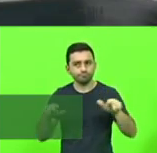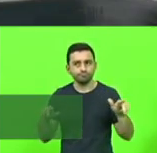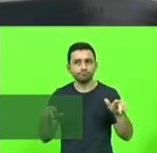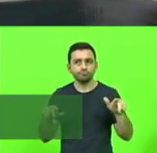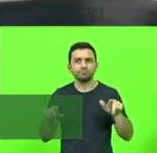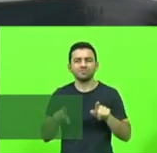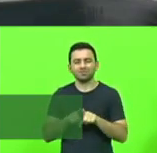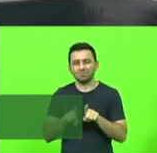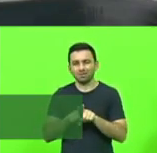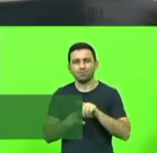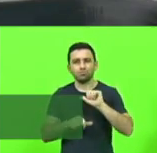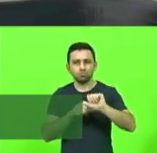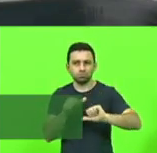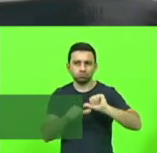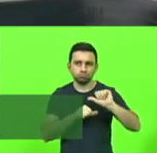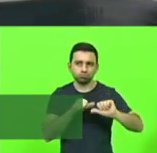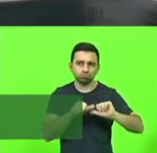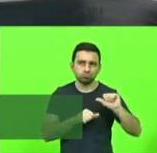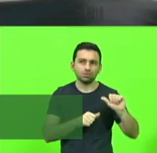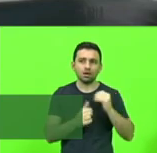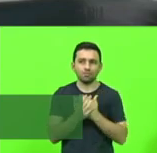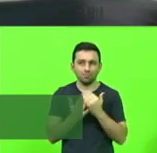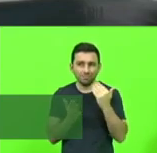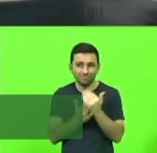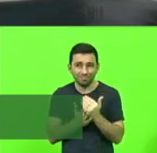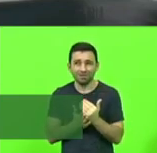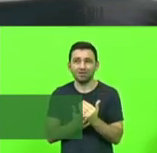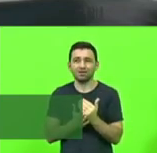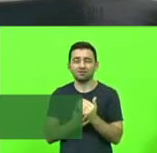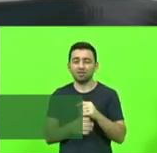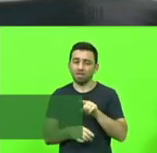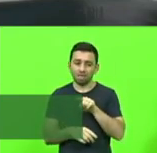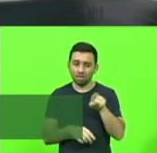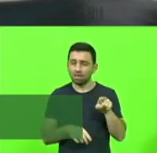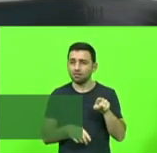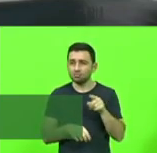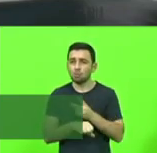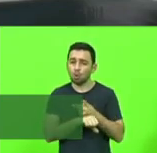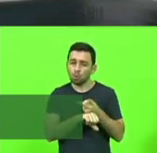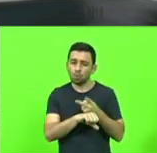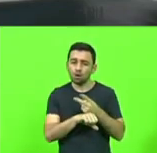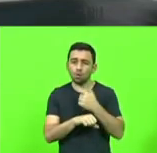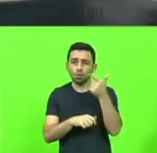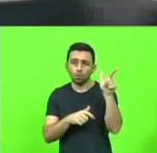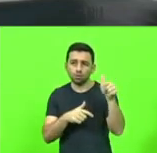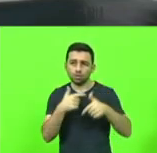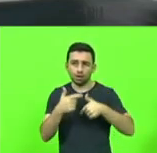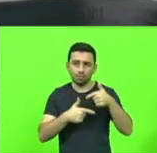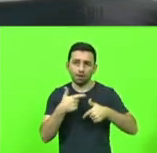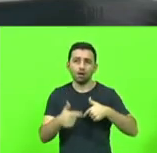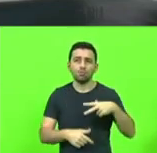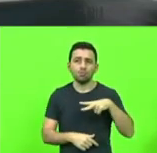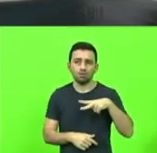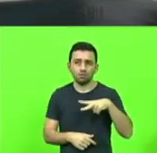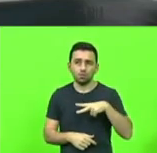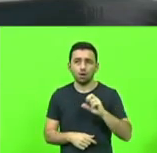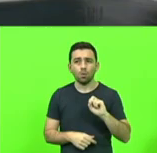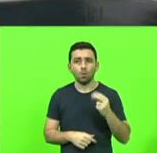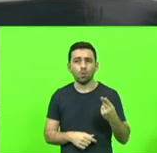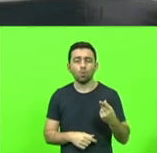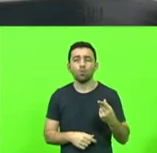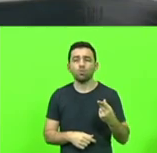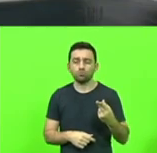é gigantesca, fazendo com que acabem buscando empregos em espaços particulares ou próprios.